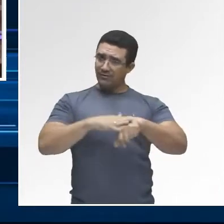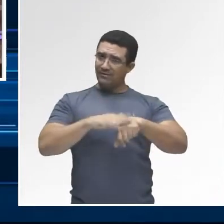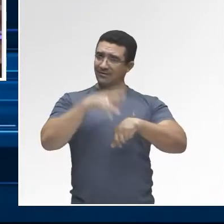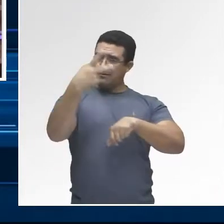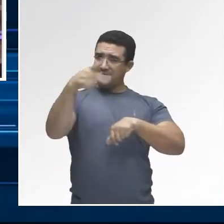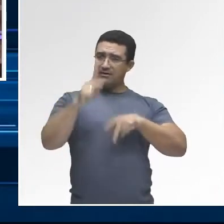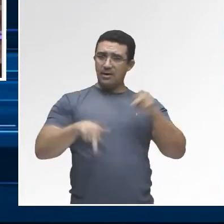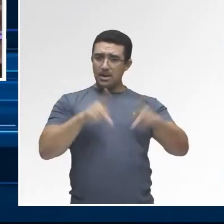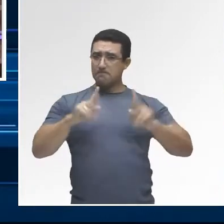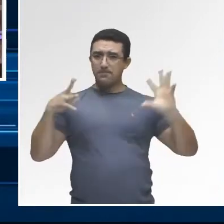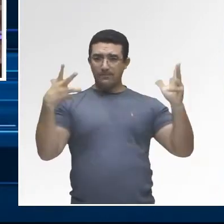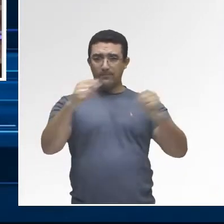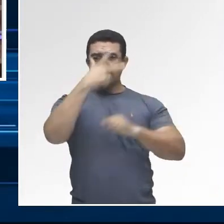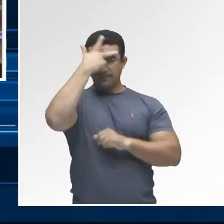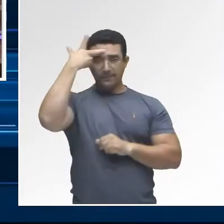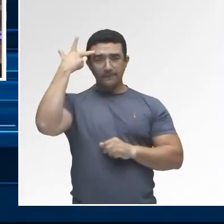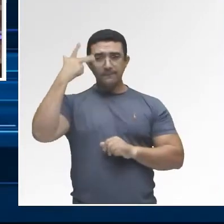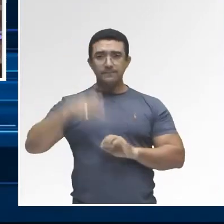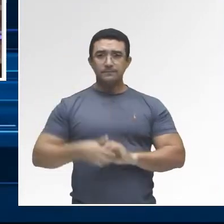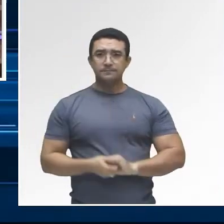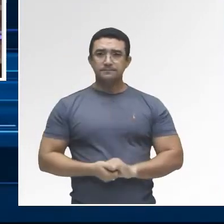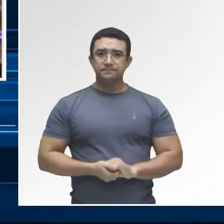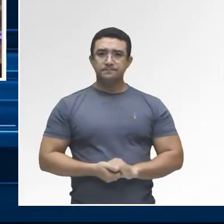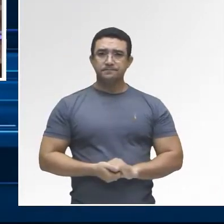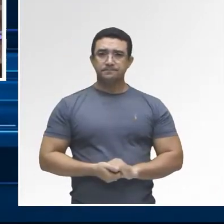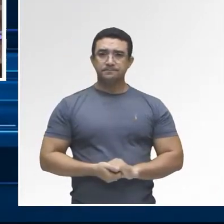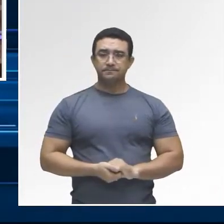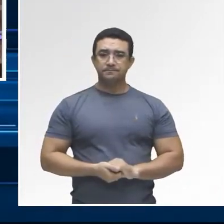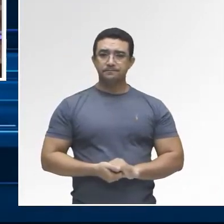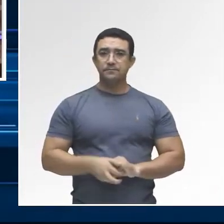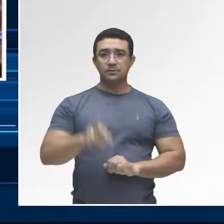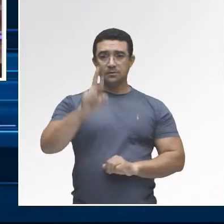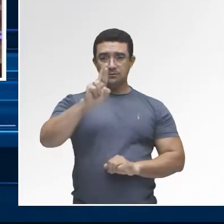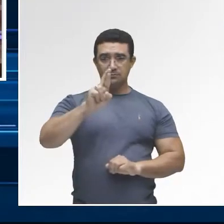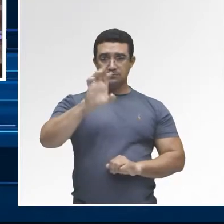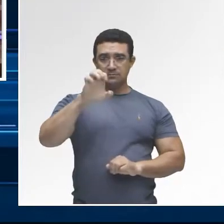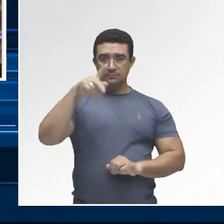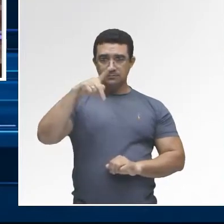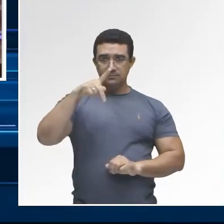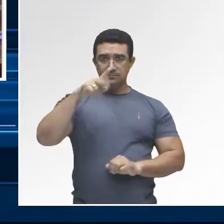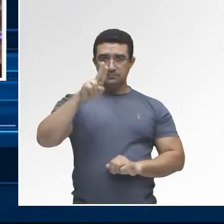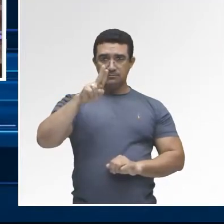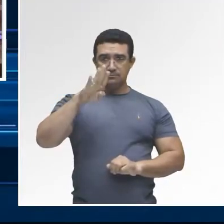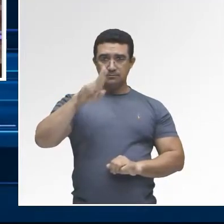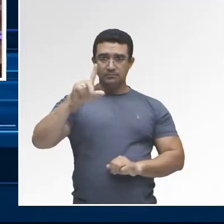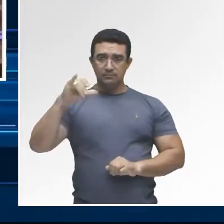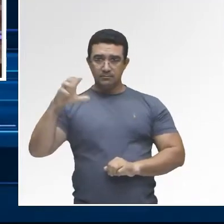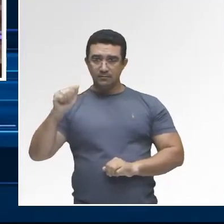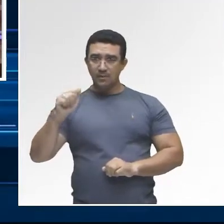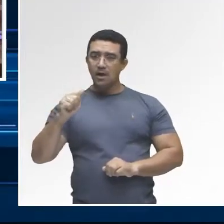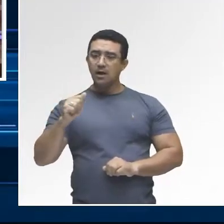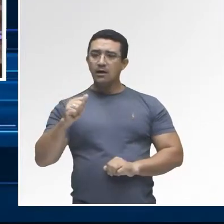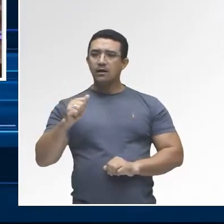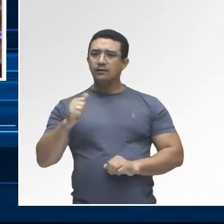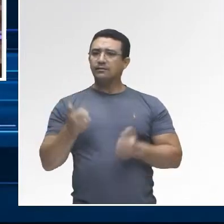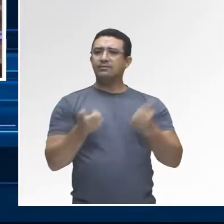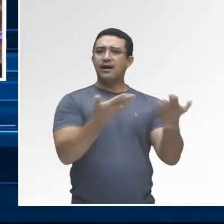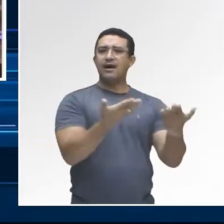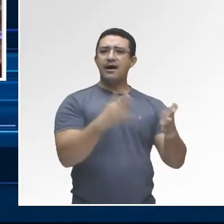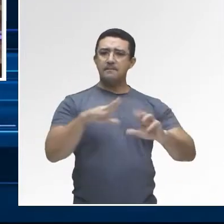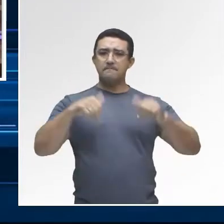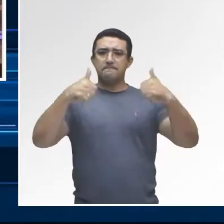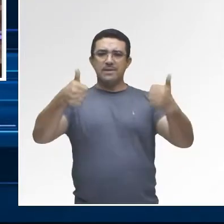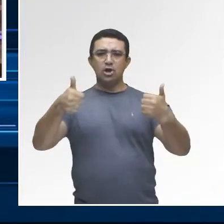a todos, tá? Aí a República, então, vai trazer uma melhor posição para